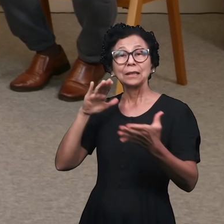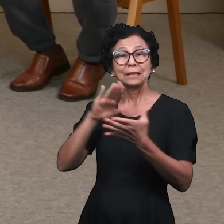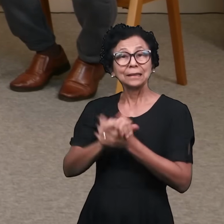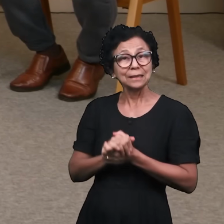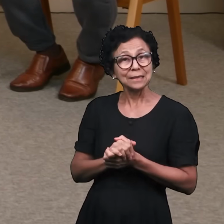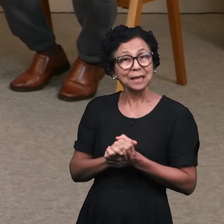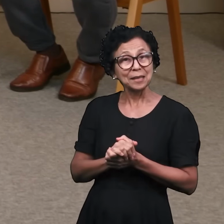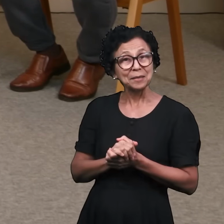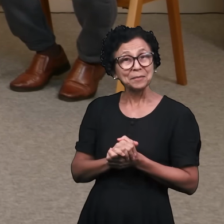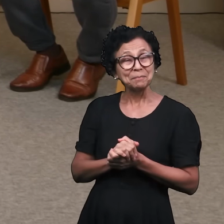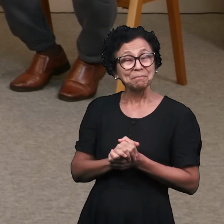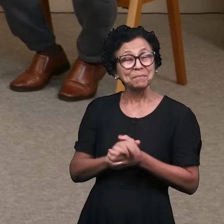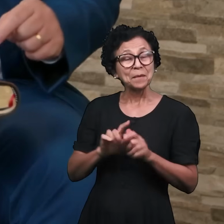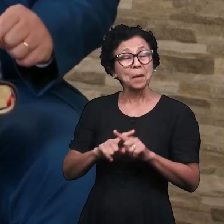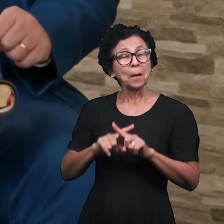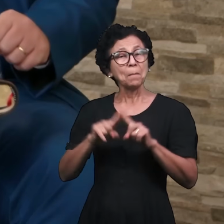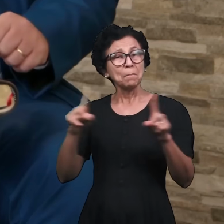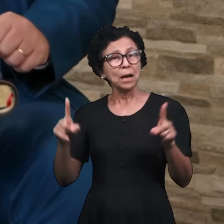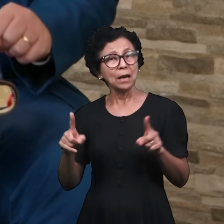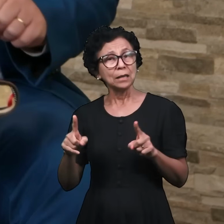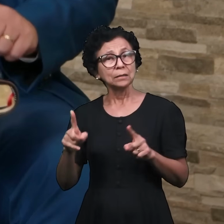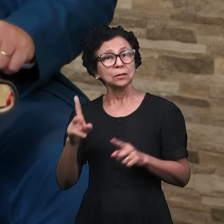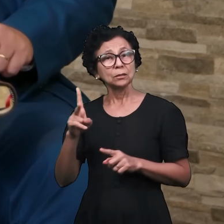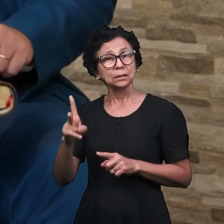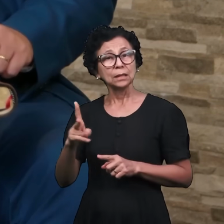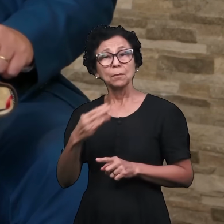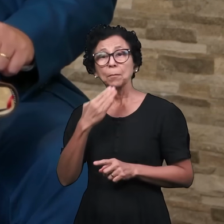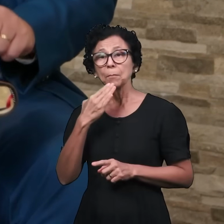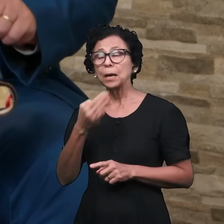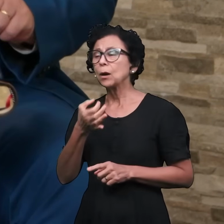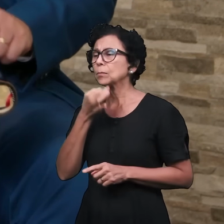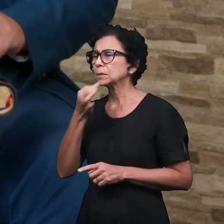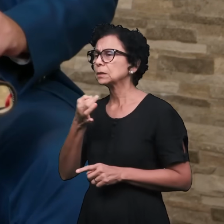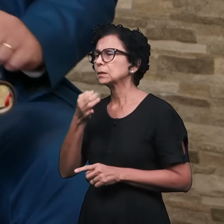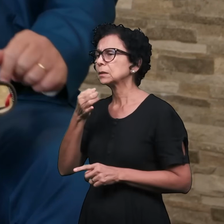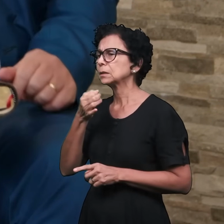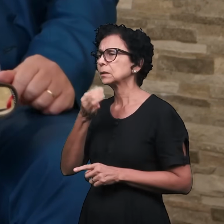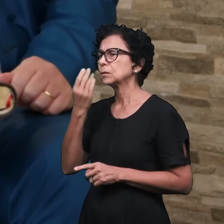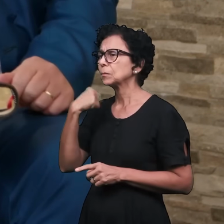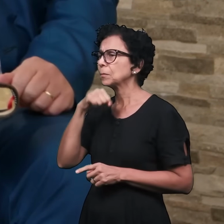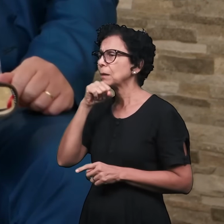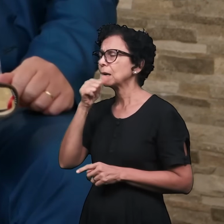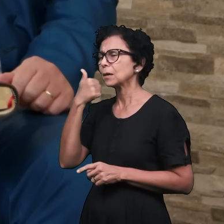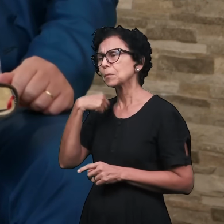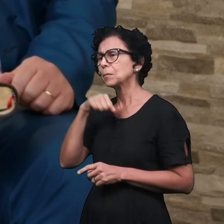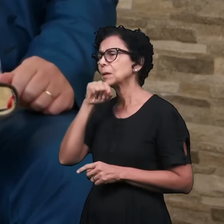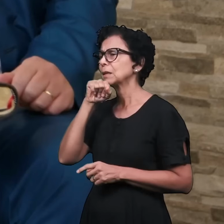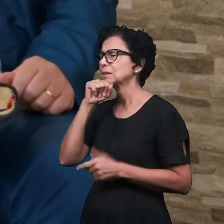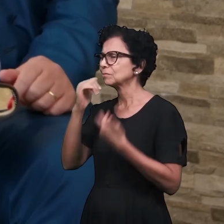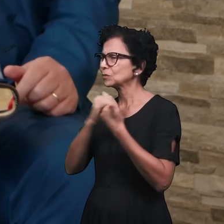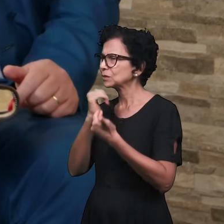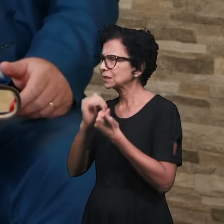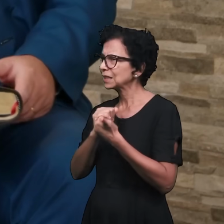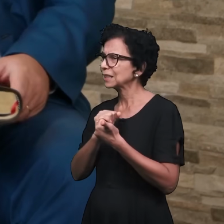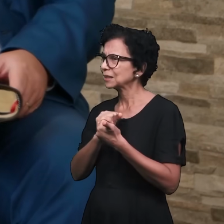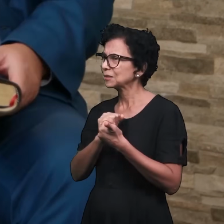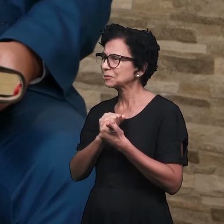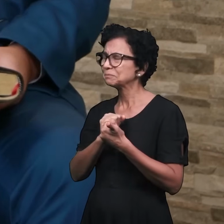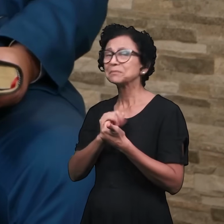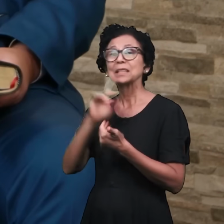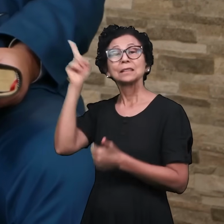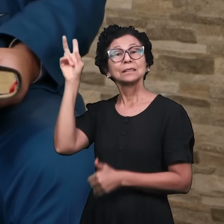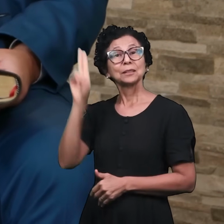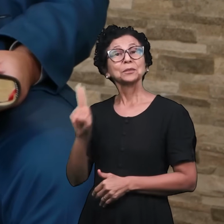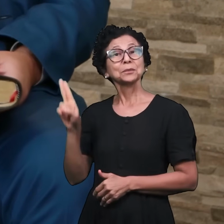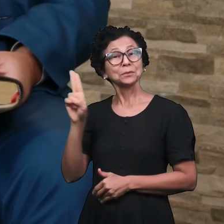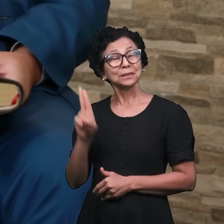algumas opiniões. Conselhos. E muitas vezes Deus usa os meus pais para falarem comigo. E